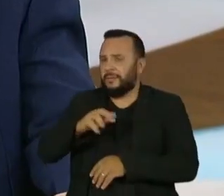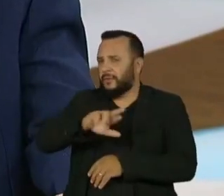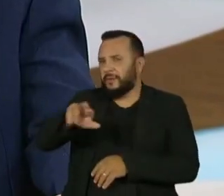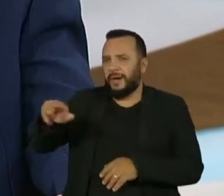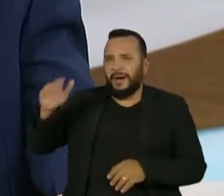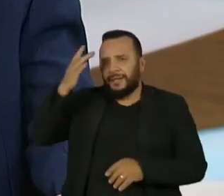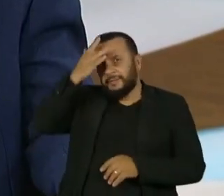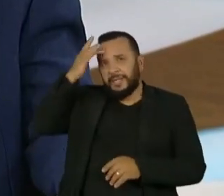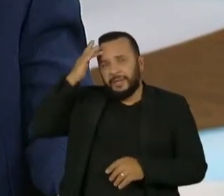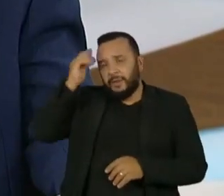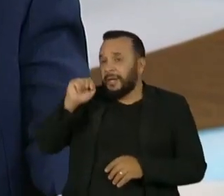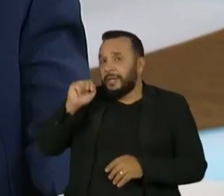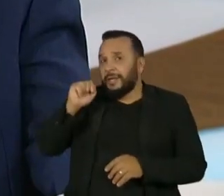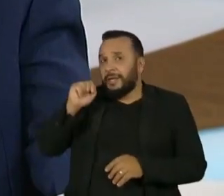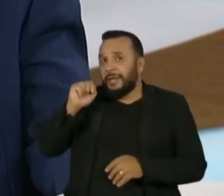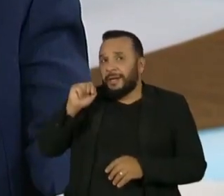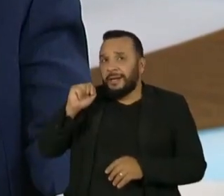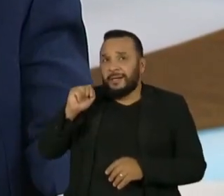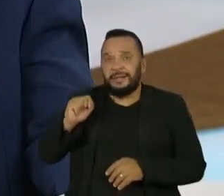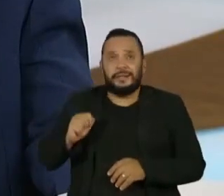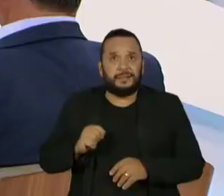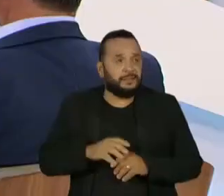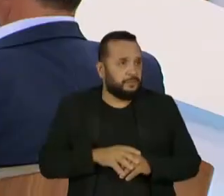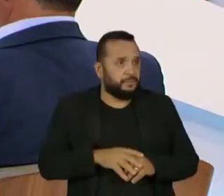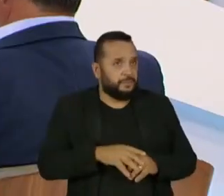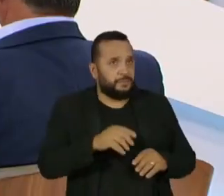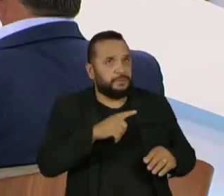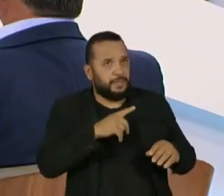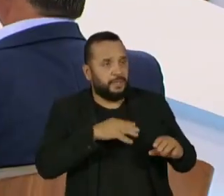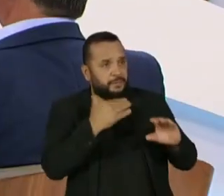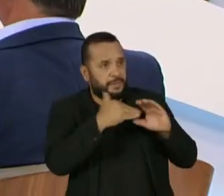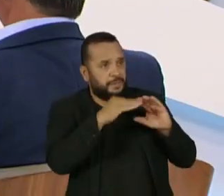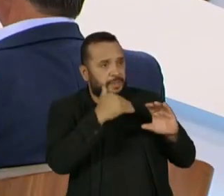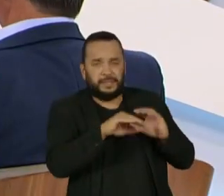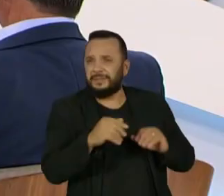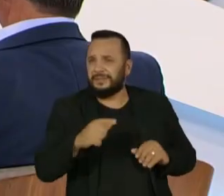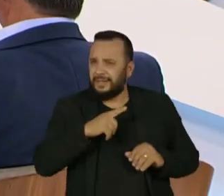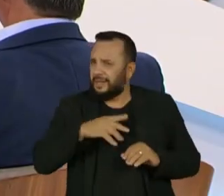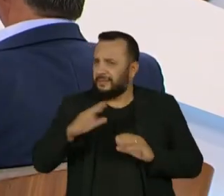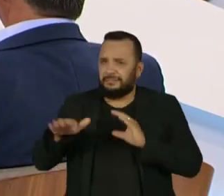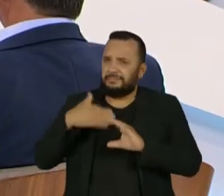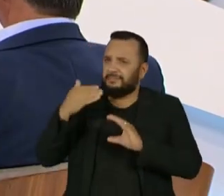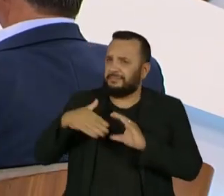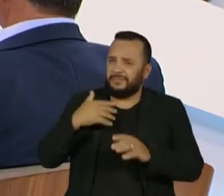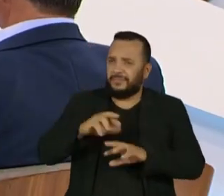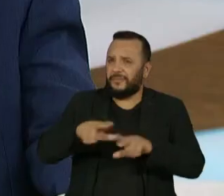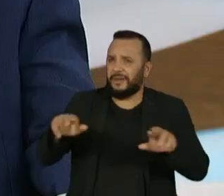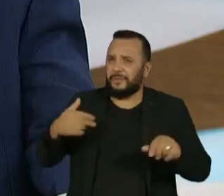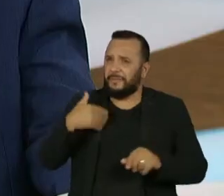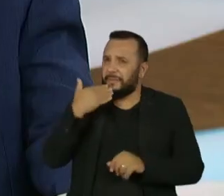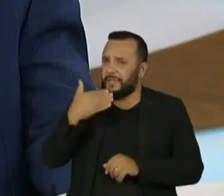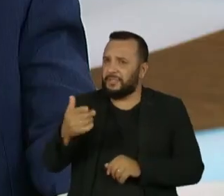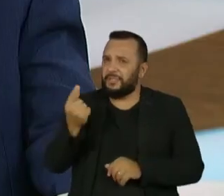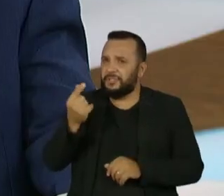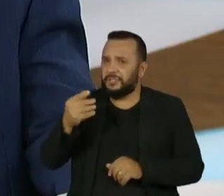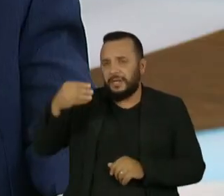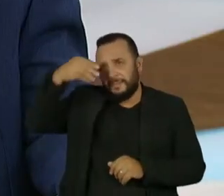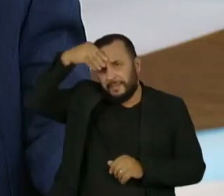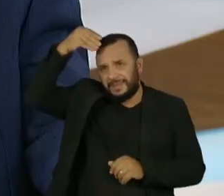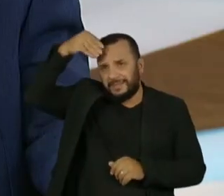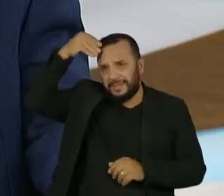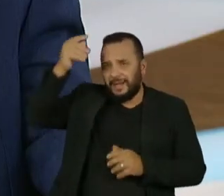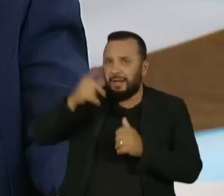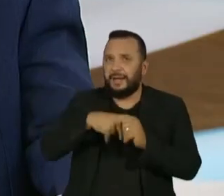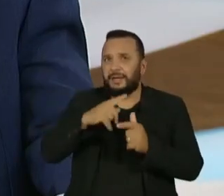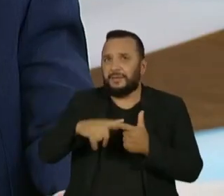pessoas. E você, por educação... O senhor também recebeu mensagens desse tipo? Não, todo tipo de mensagem você recebe, de pedido de dinheiro para batizado,